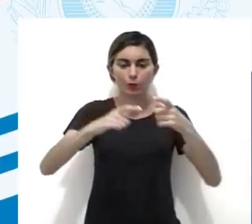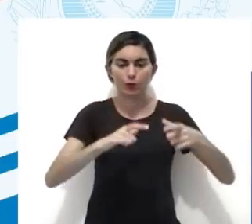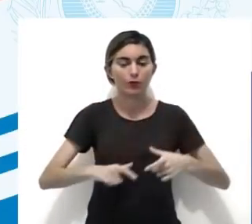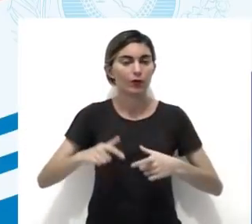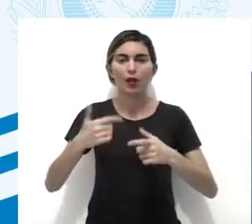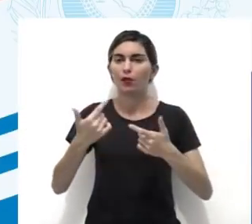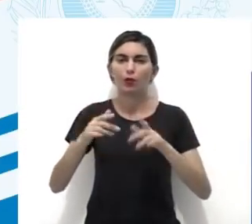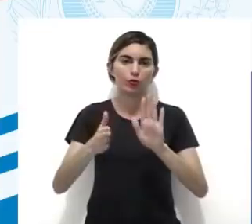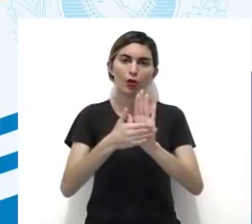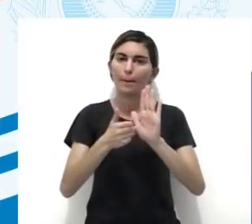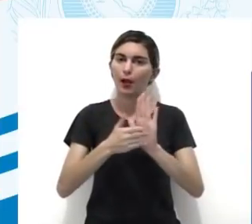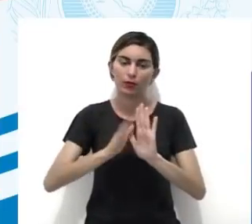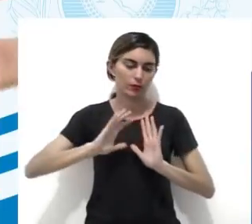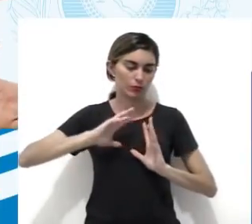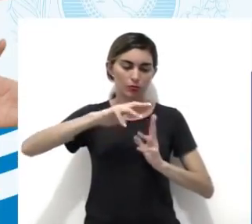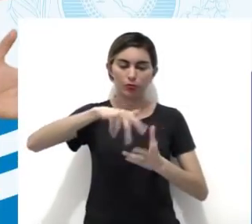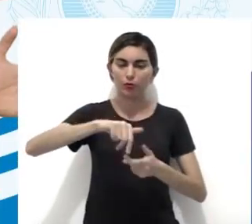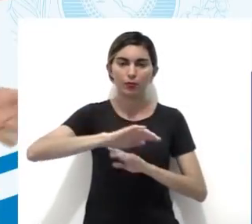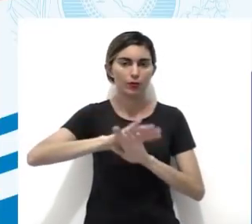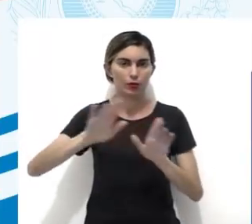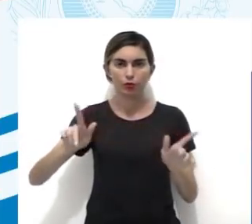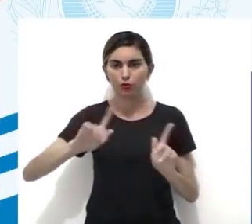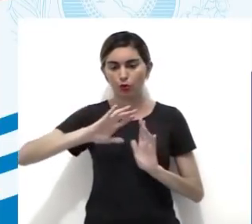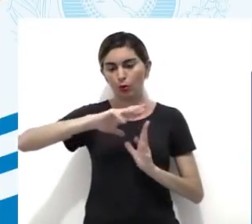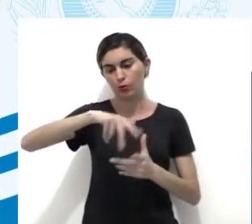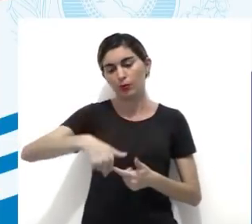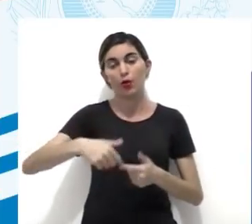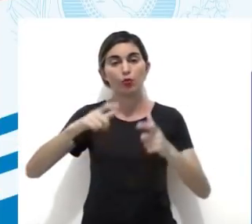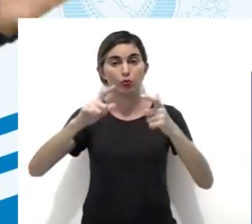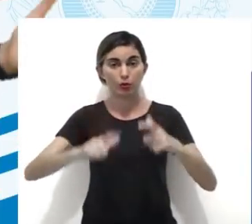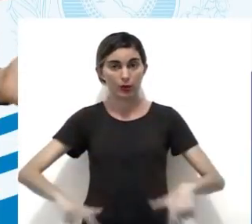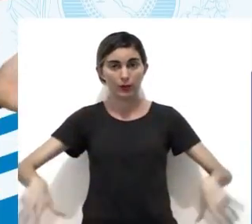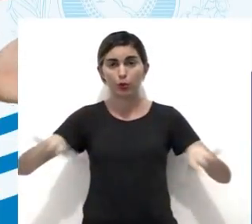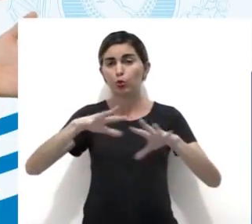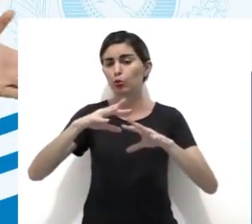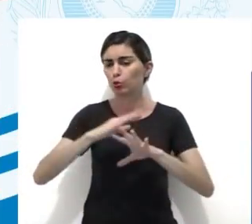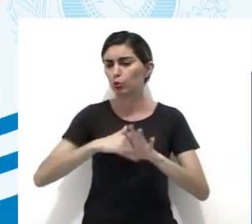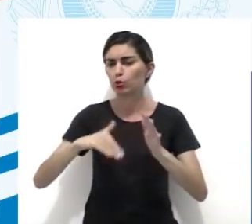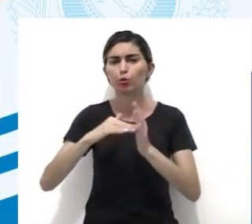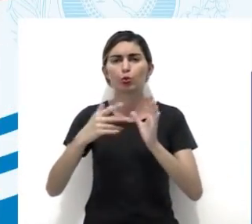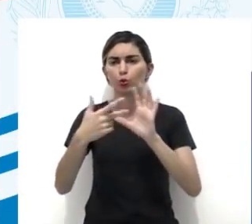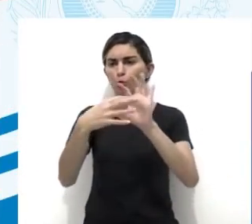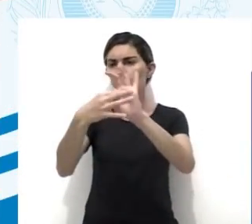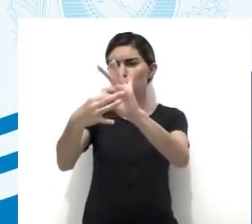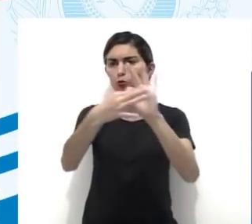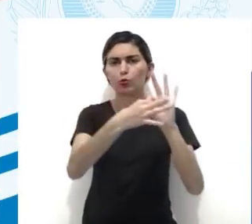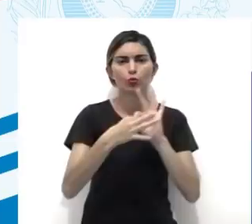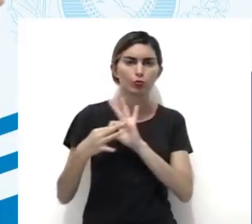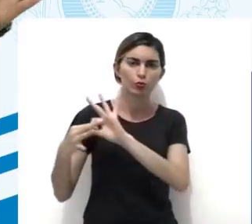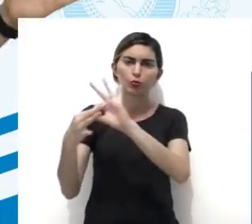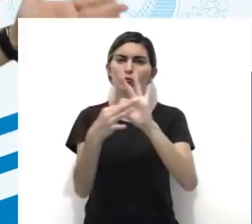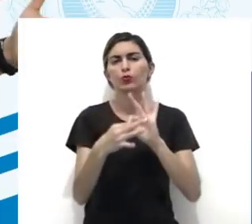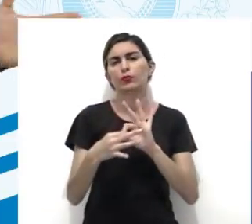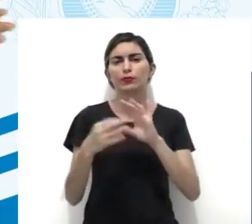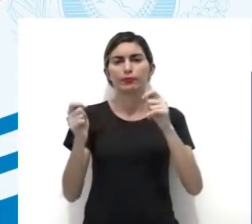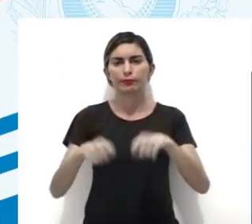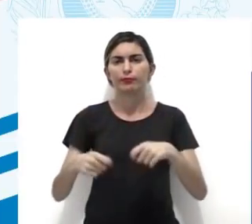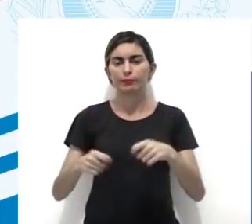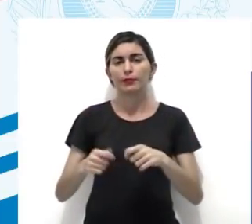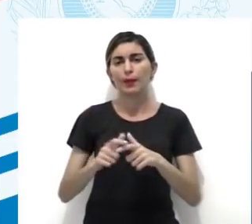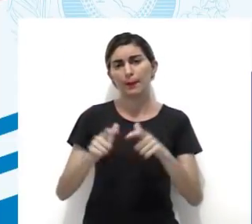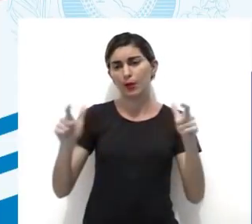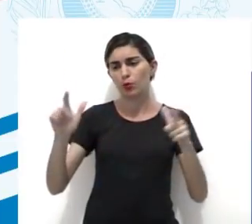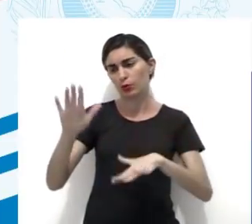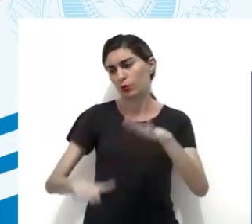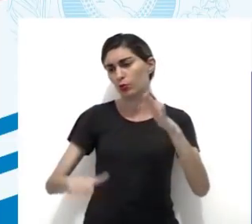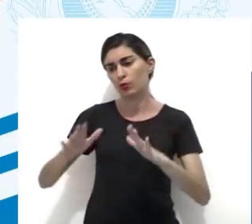um padrão global. Já o espaço global refere-se a tudo aquilo que é partilhado, que está ou que pode ser acessado na maioria dos